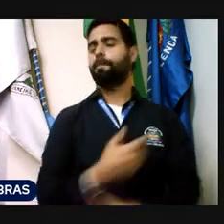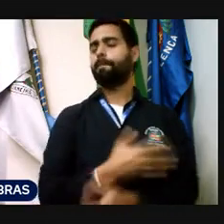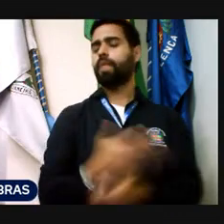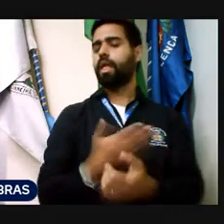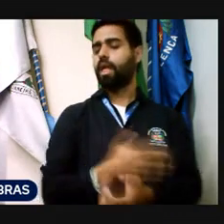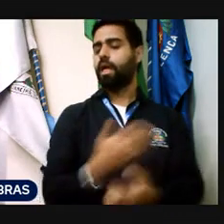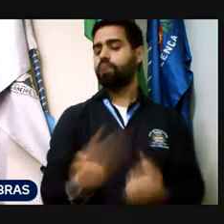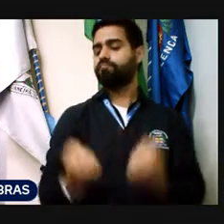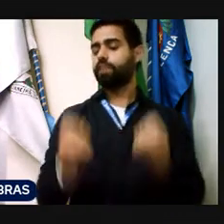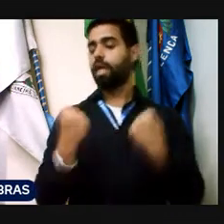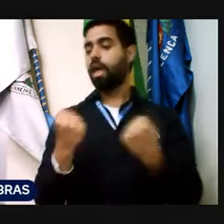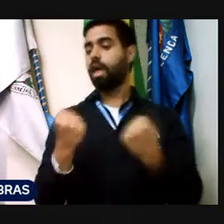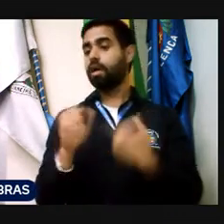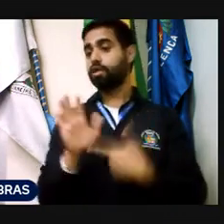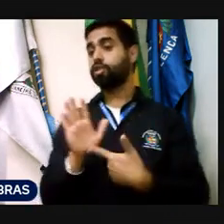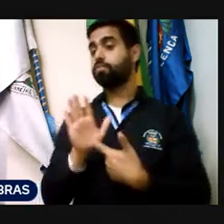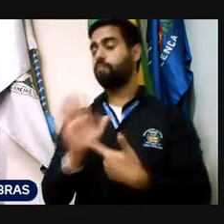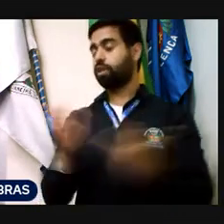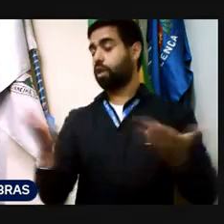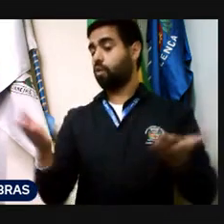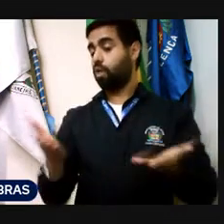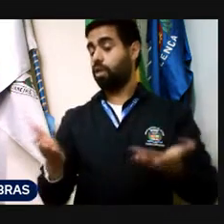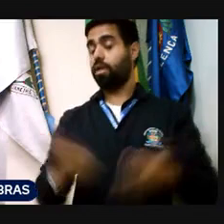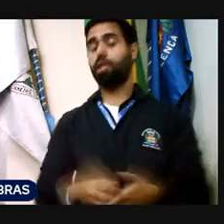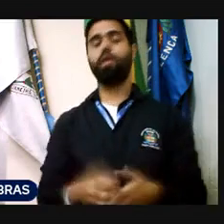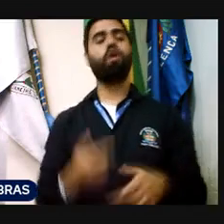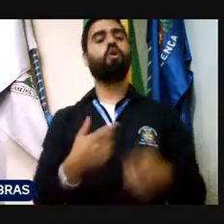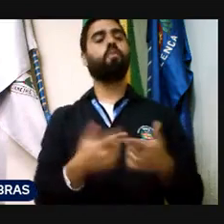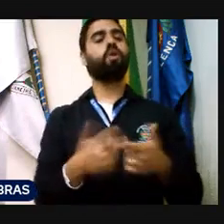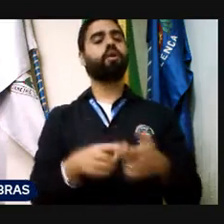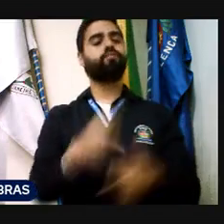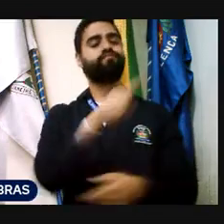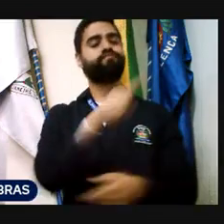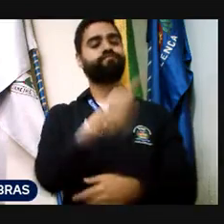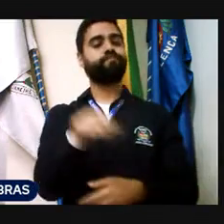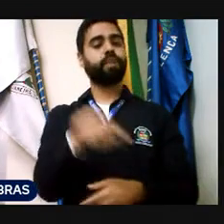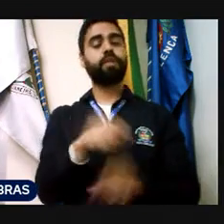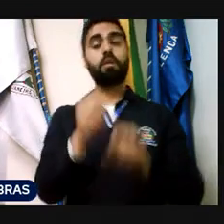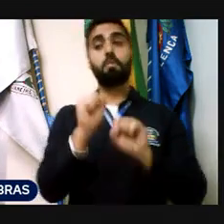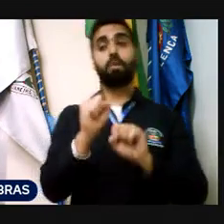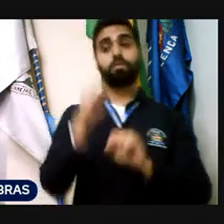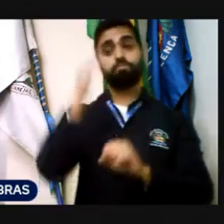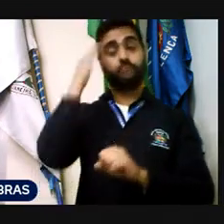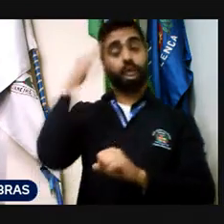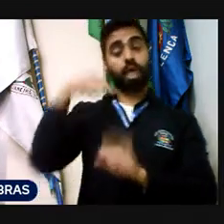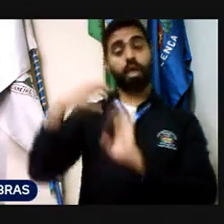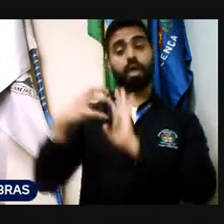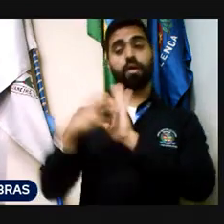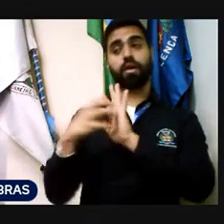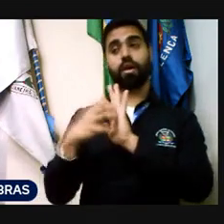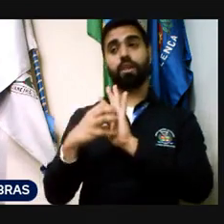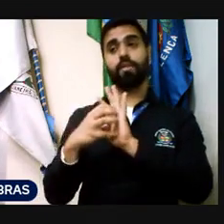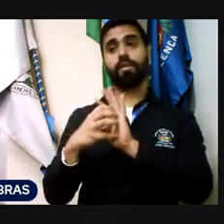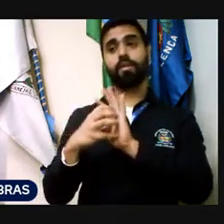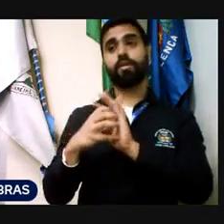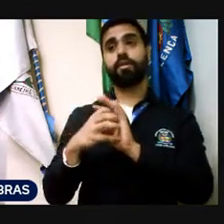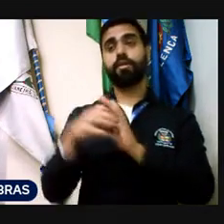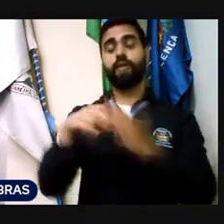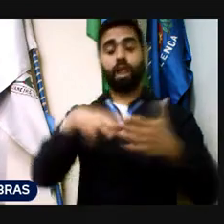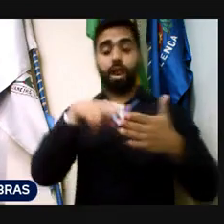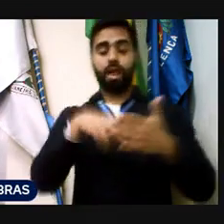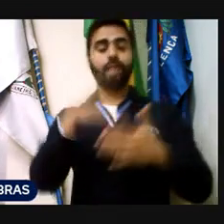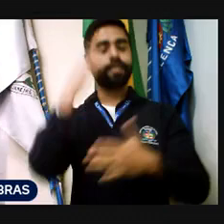Machado. Expomos nessa oportunidade as razões do veto a fim de que possa essa Igreja Casa Legislativa proceder à sua